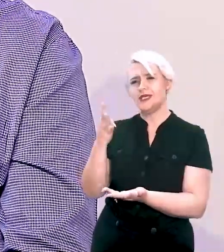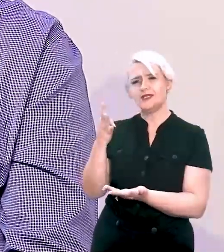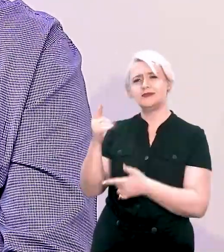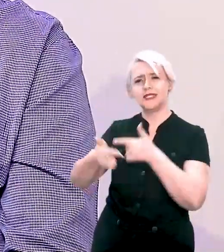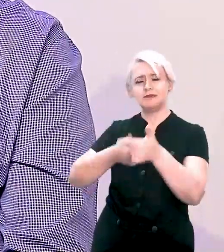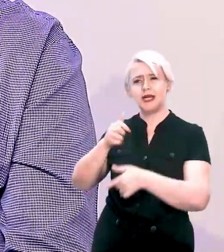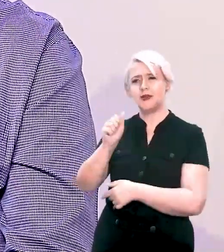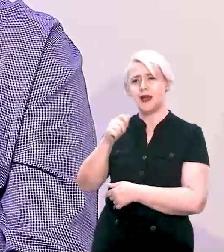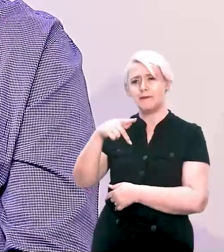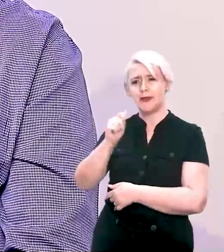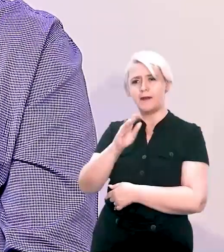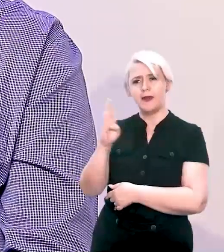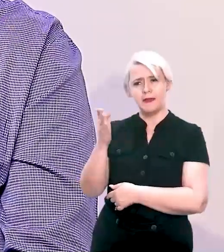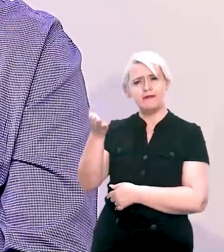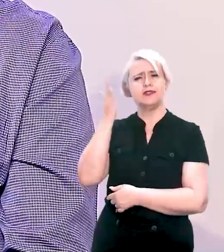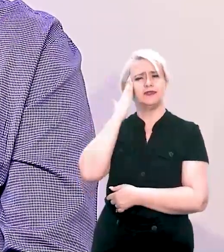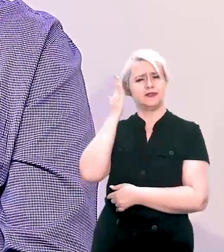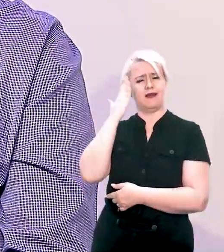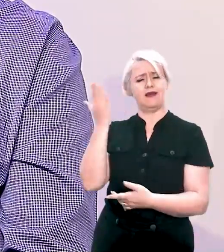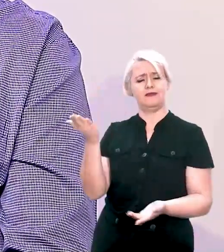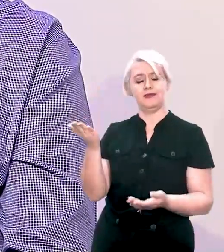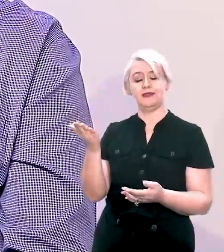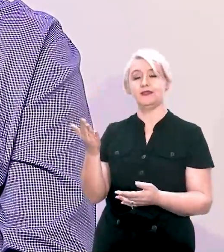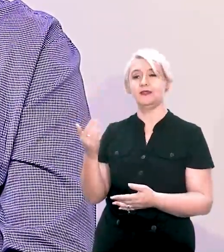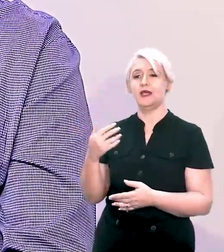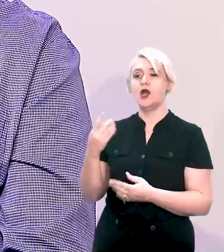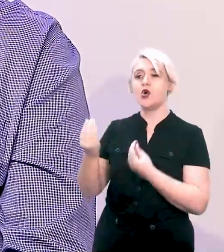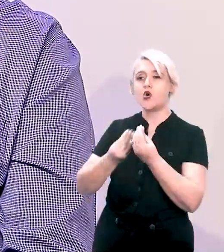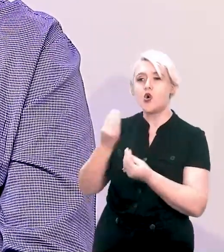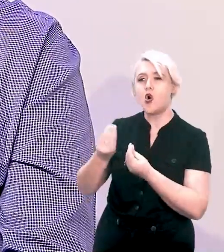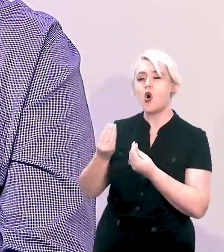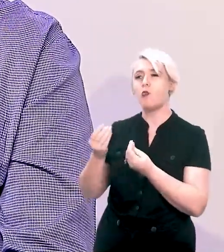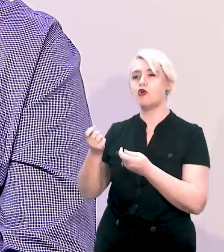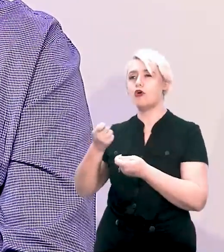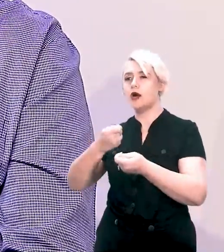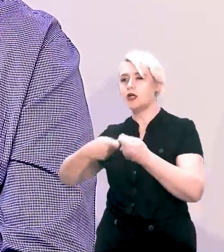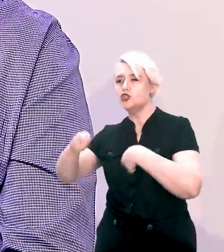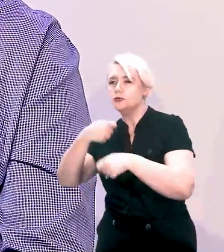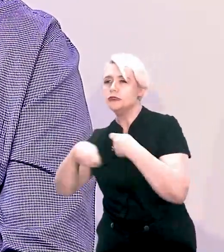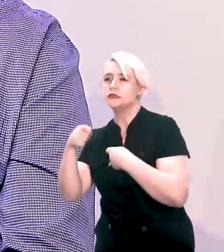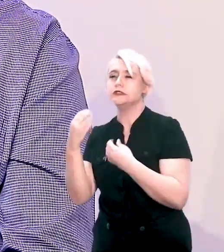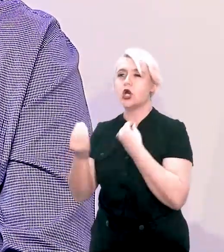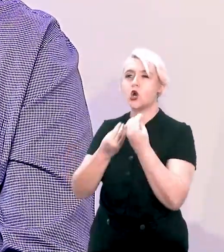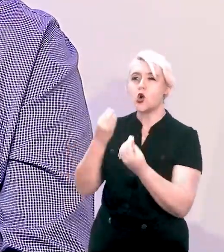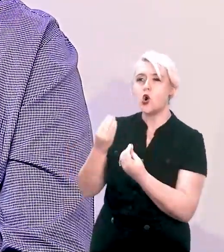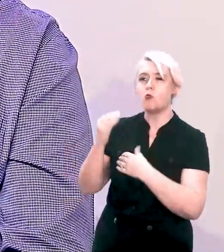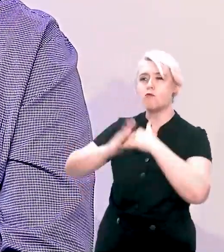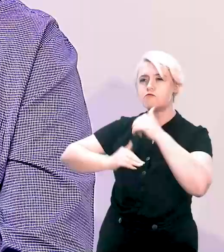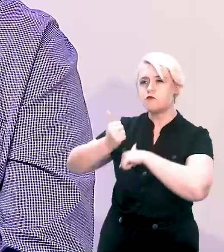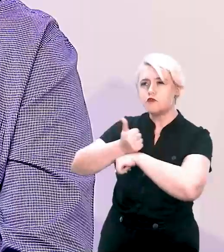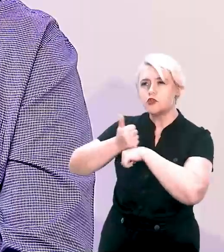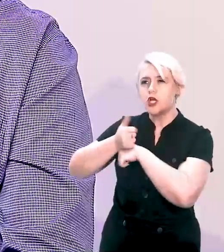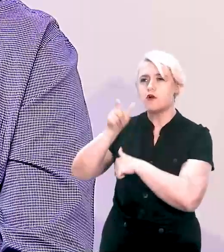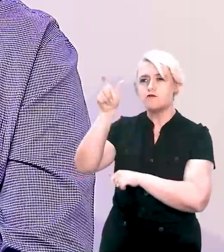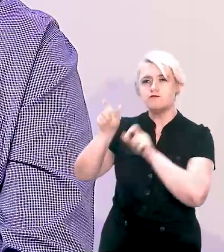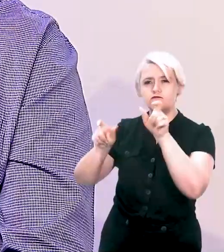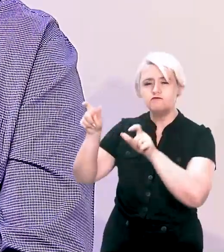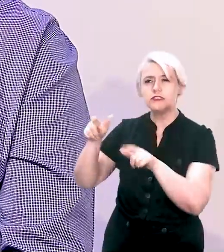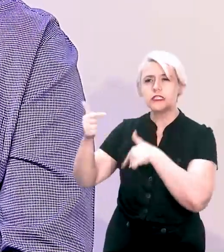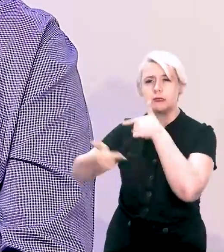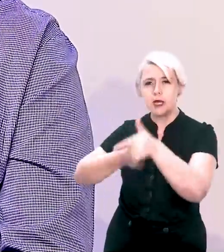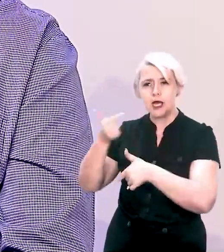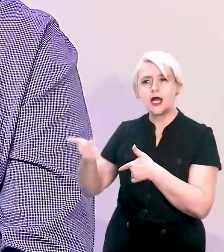faz, tu sabes. A governança, o estilo, a maneira profissional como vocês